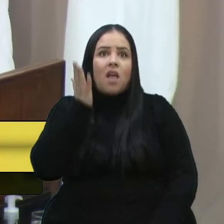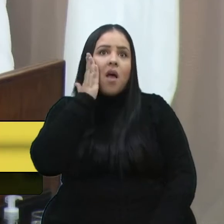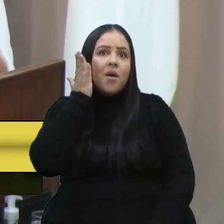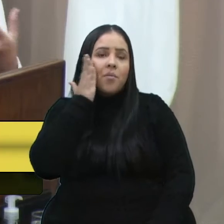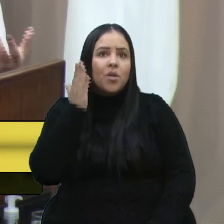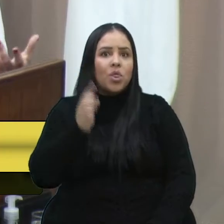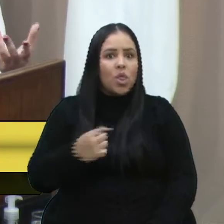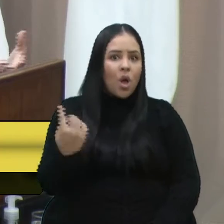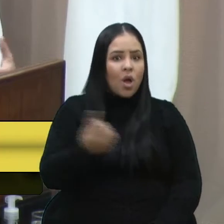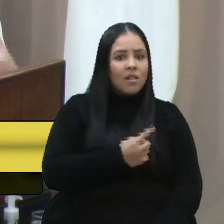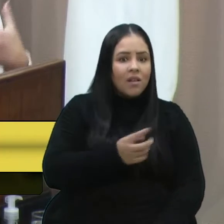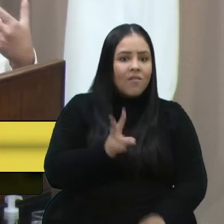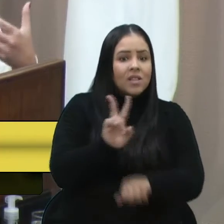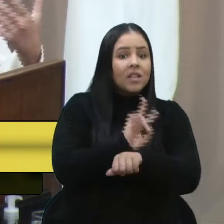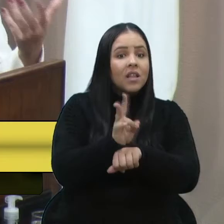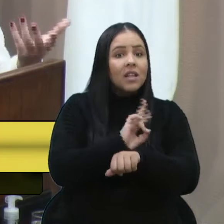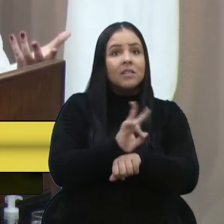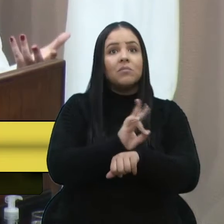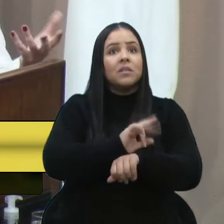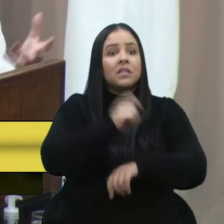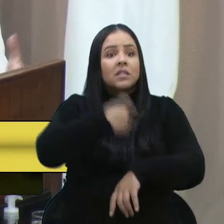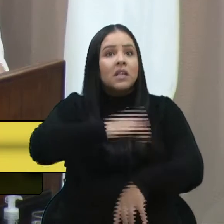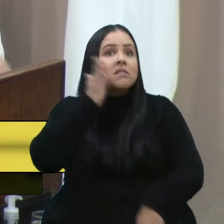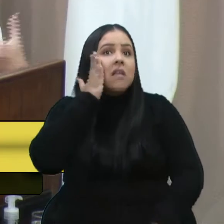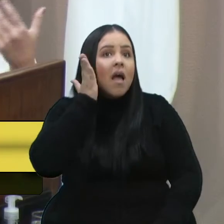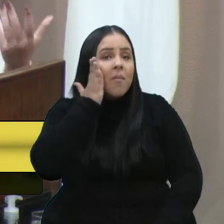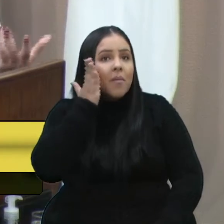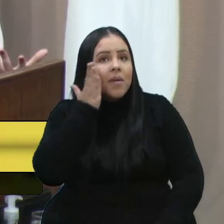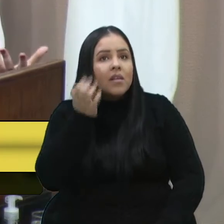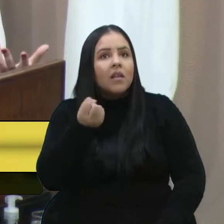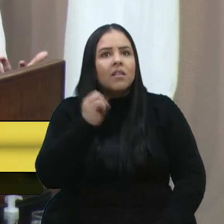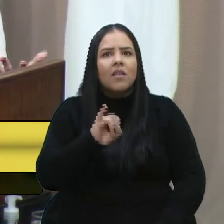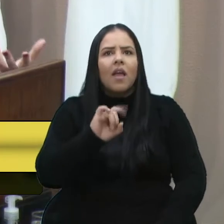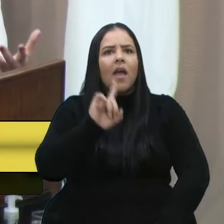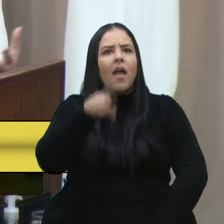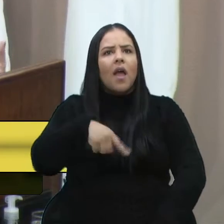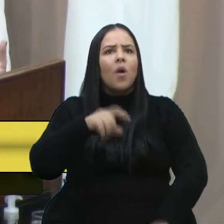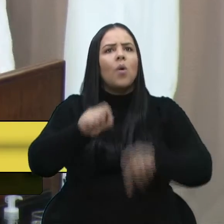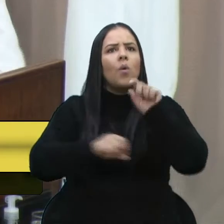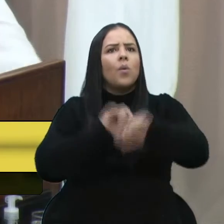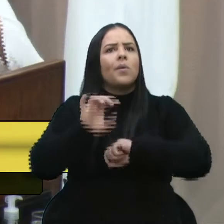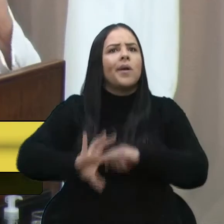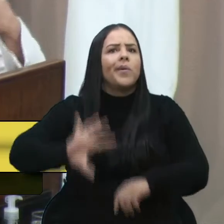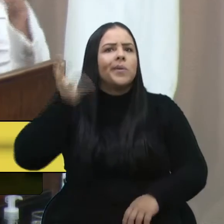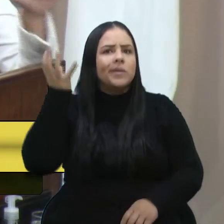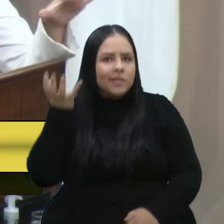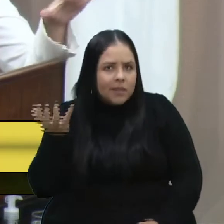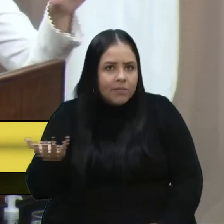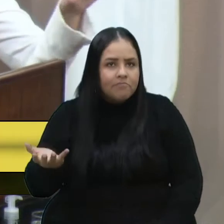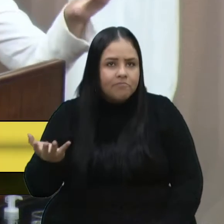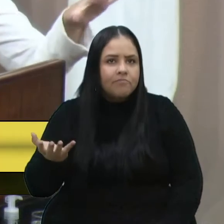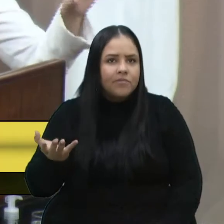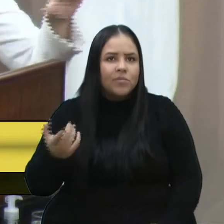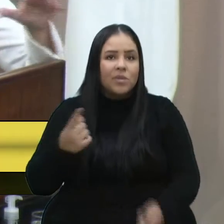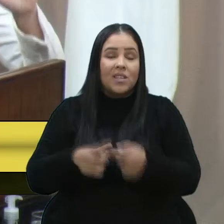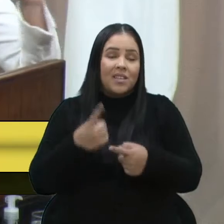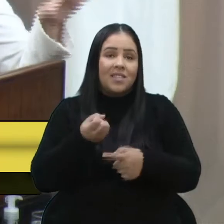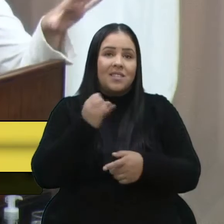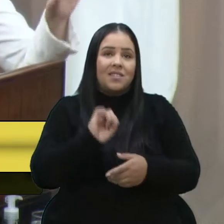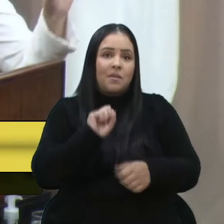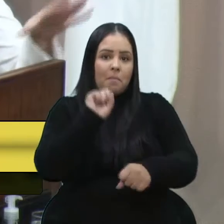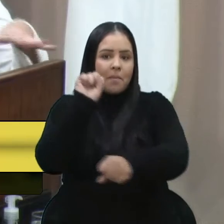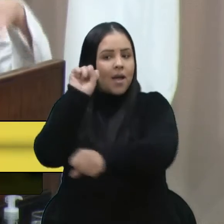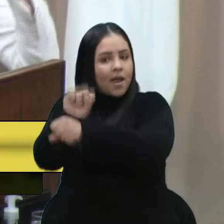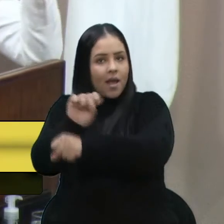fiscalizadores, a comunidade precisa saber se é isso que está ocorrendo, na medida em que foi desativada o